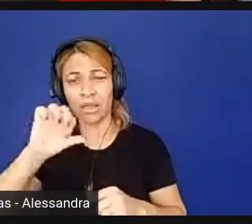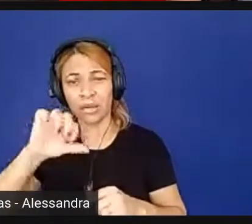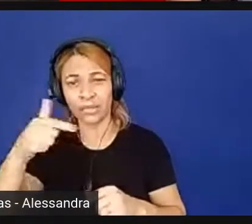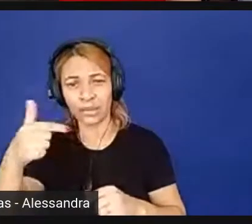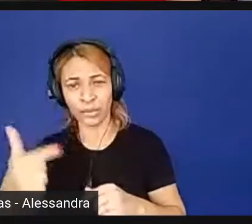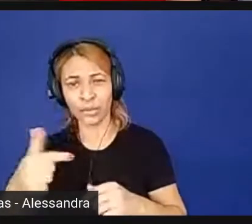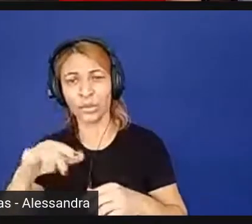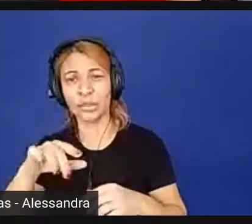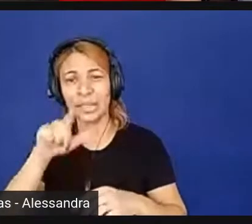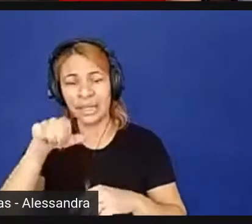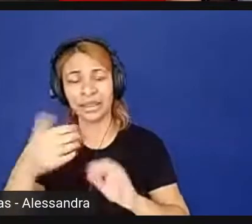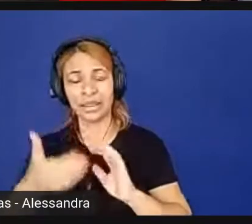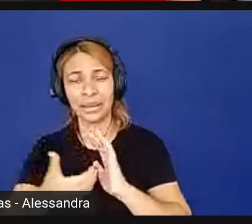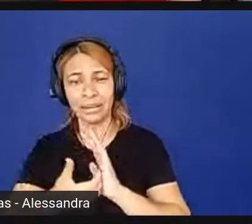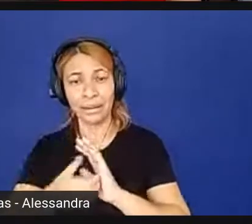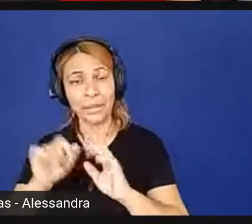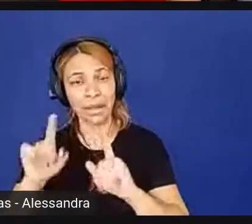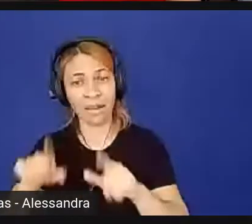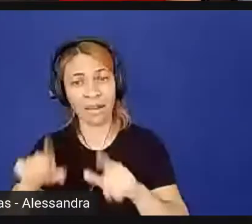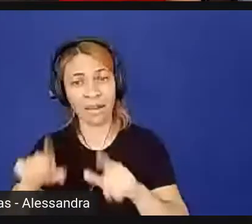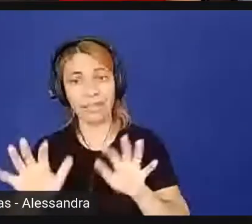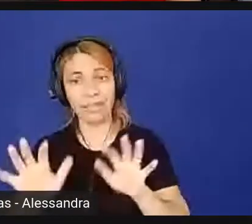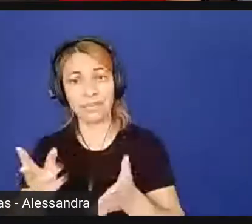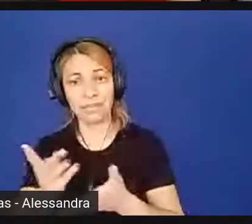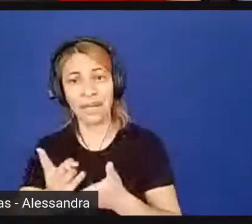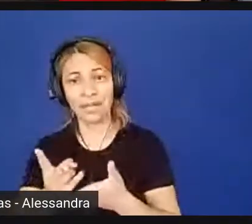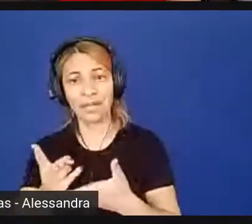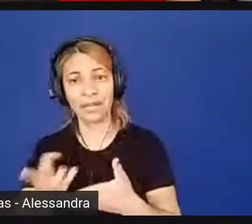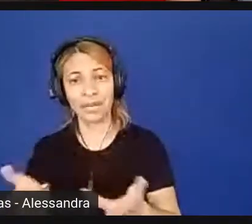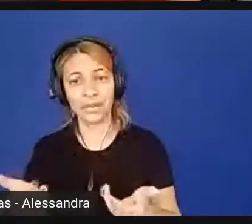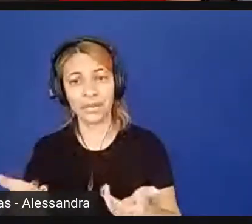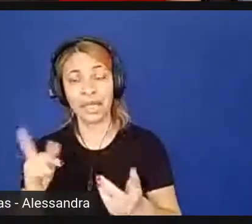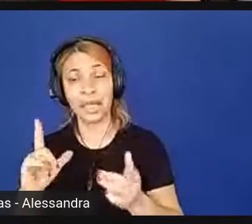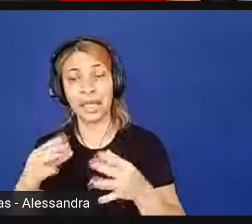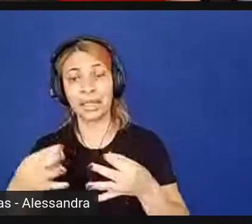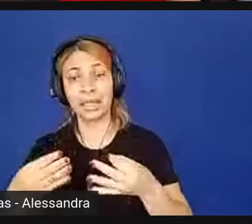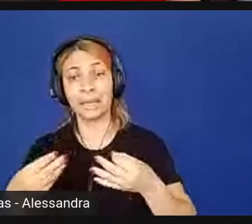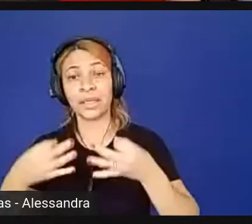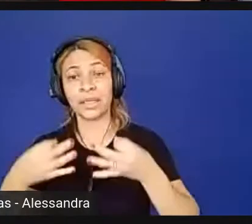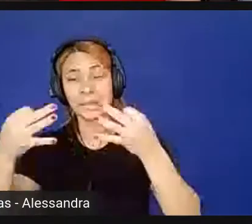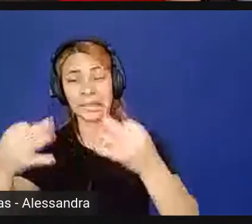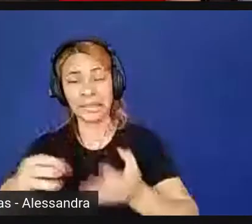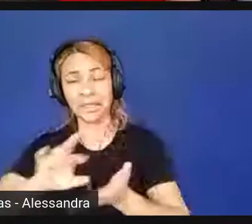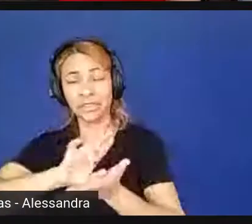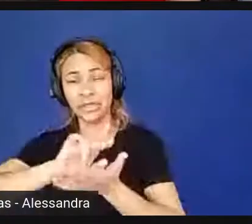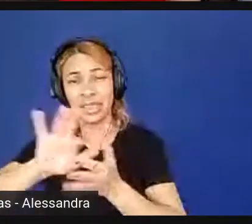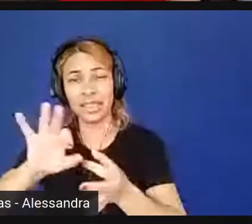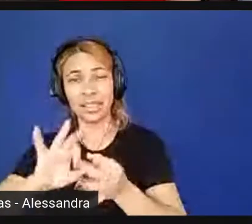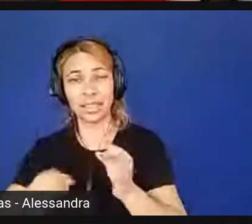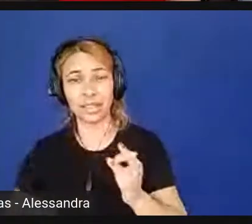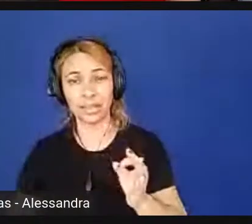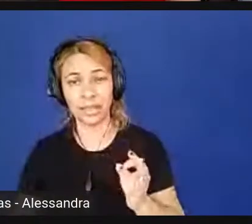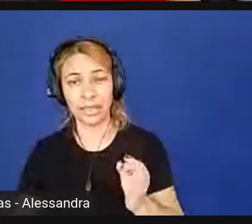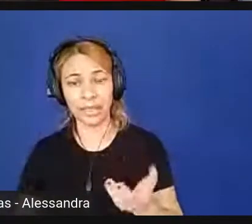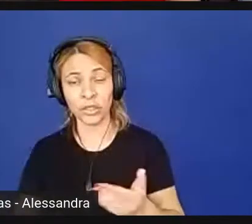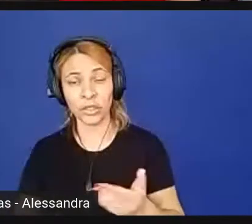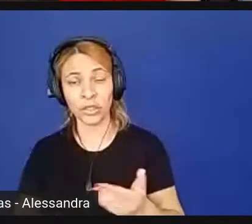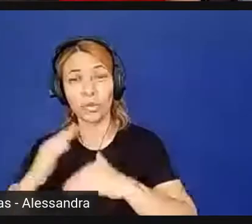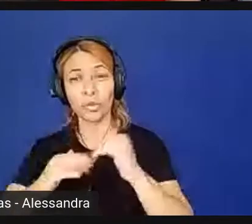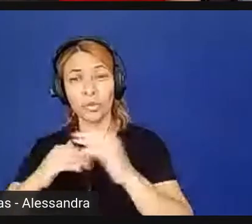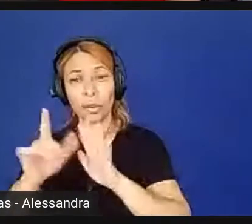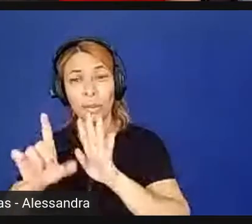da Câmara, ele é assim, ele dá mais poder discricionário. Assim. Então, Marilene, em termos de legalidade